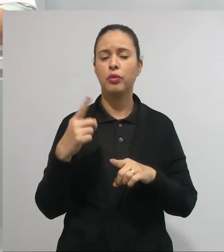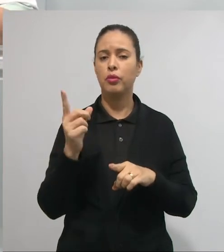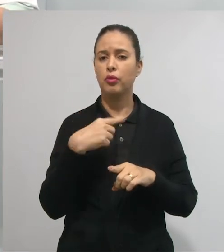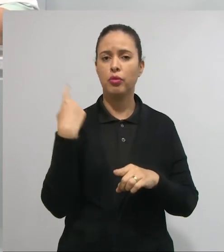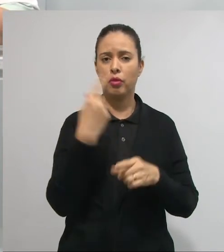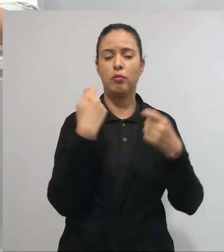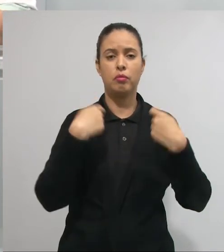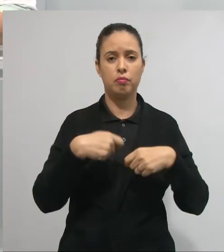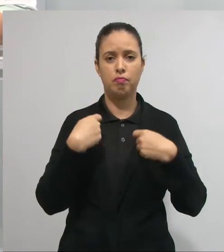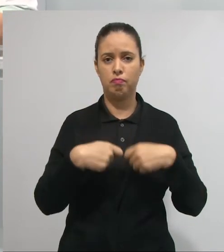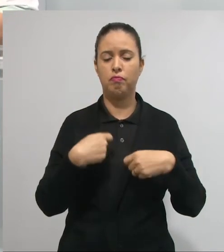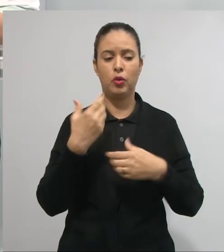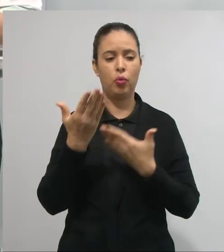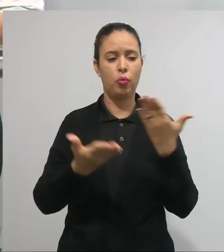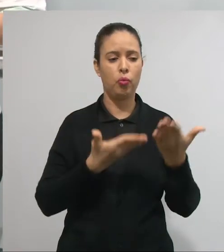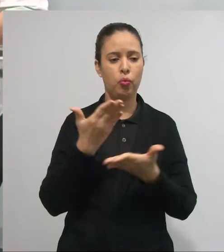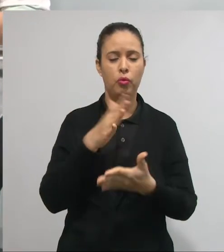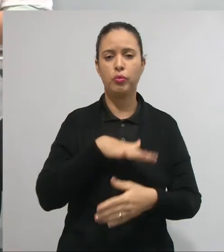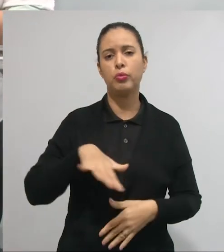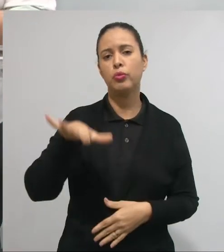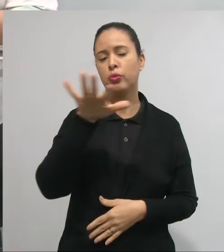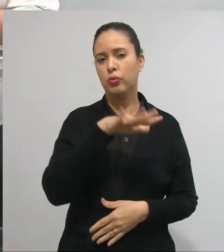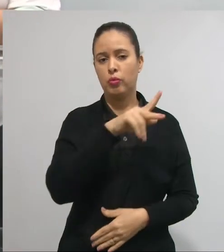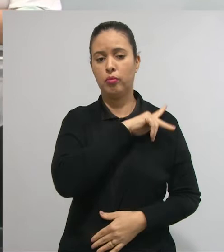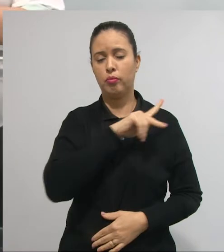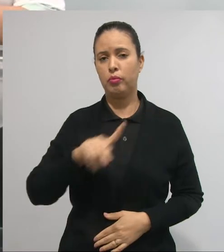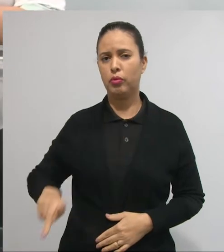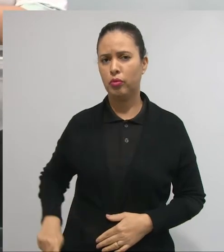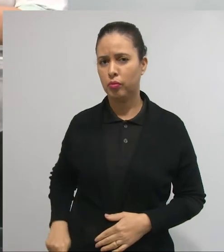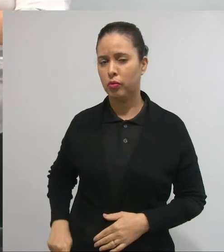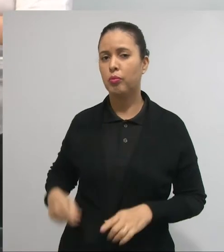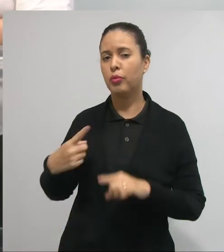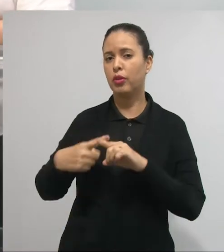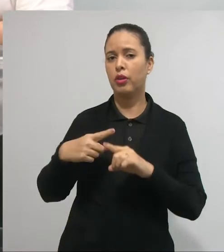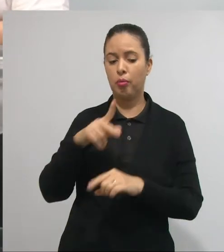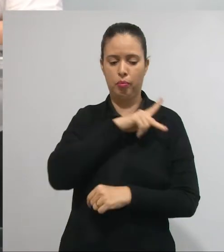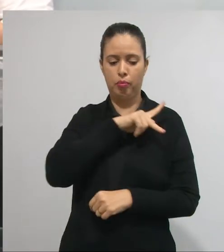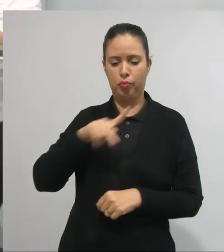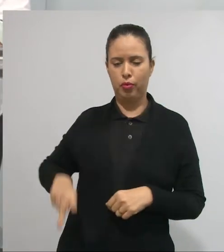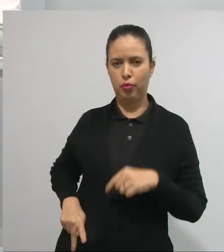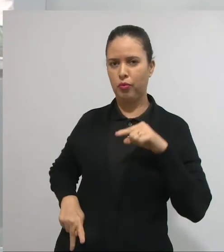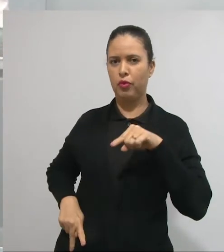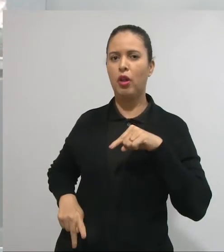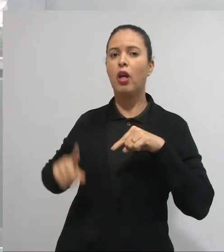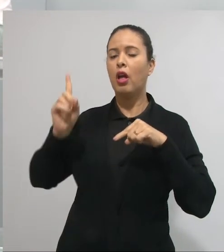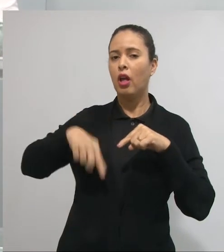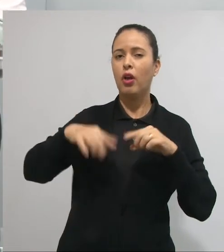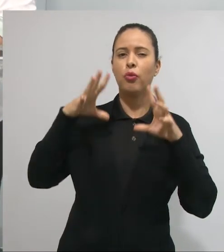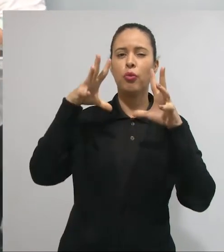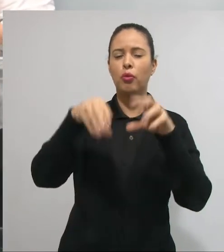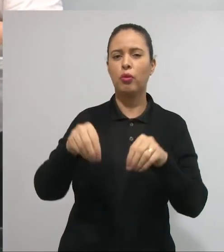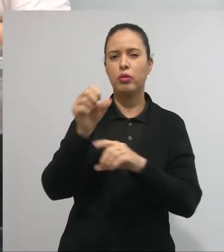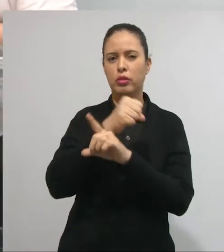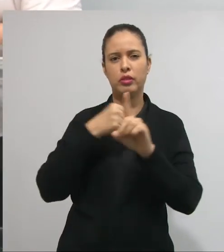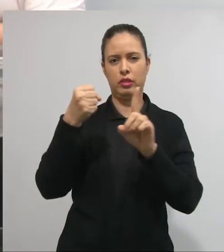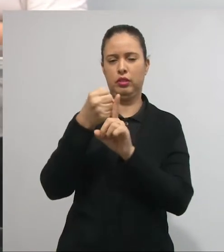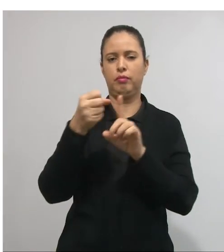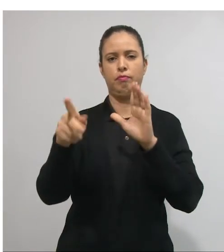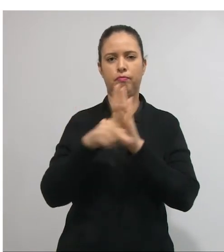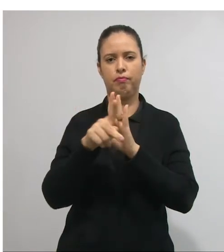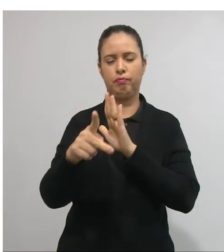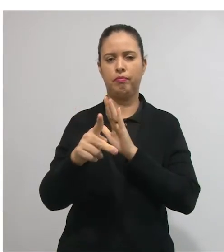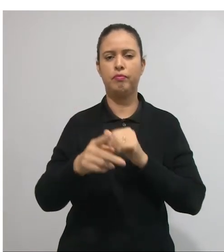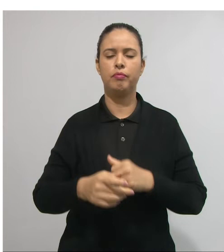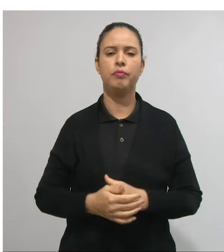coisa pública, né? O que é público é de todos contribuímos. Muito bem.